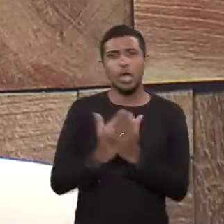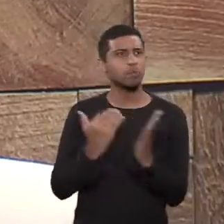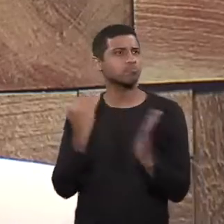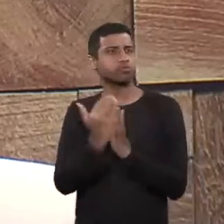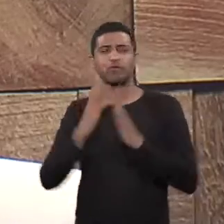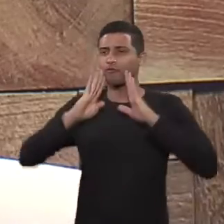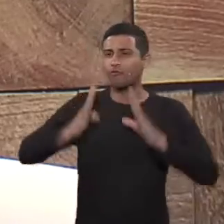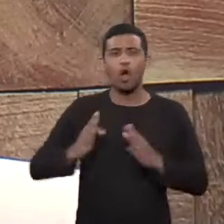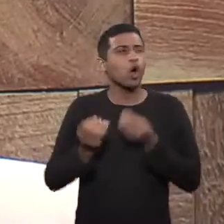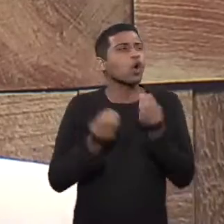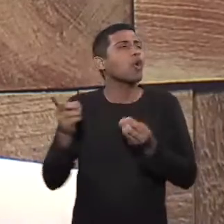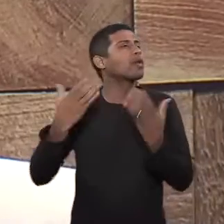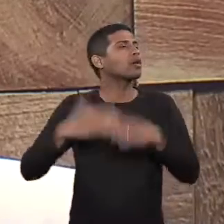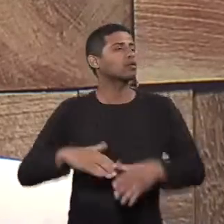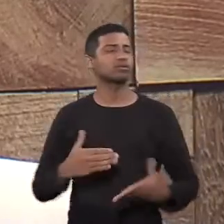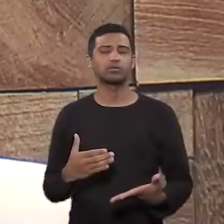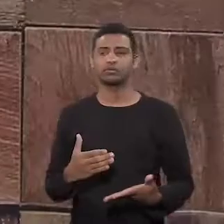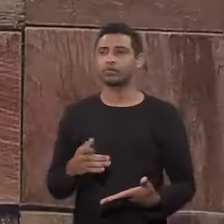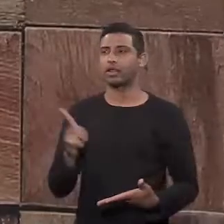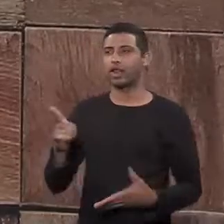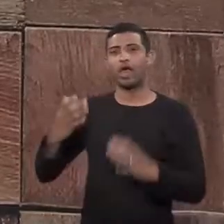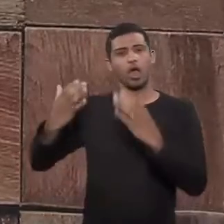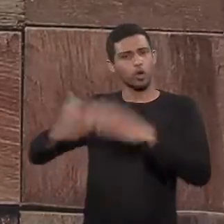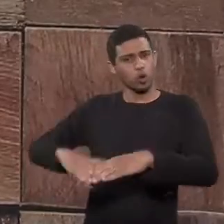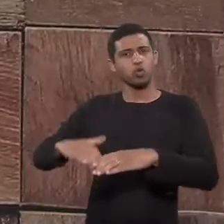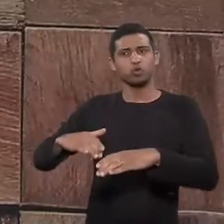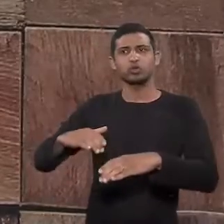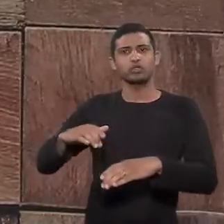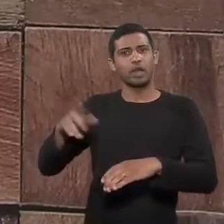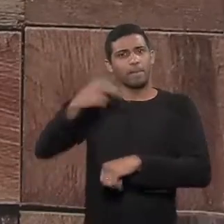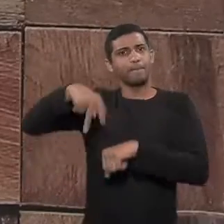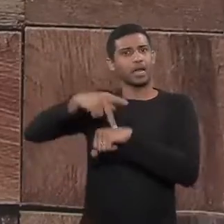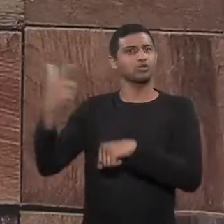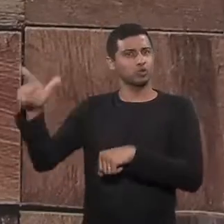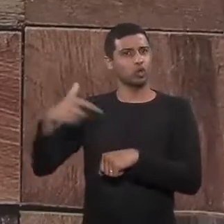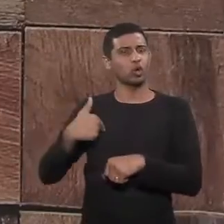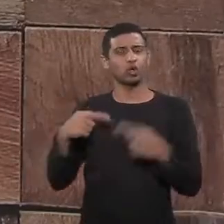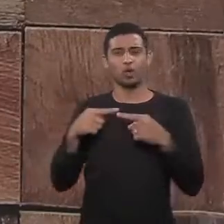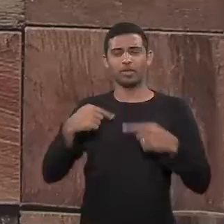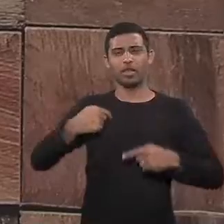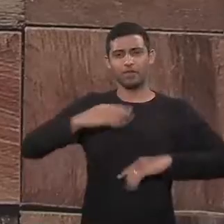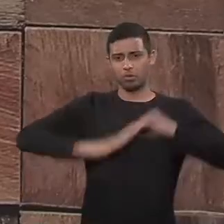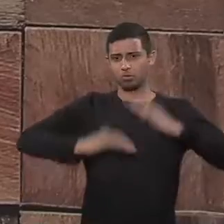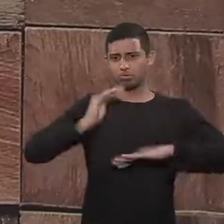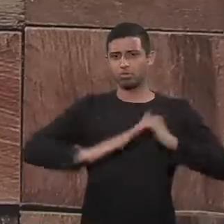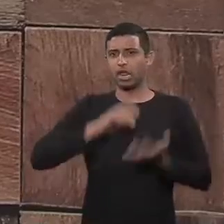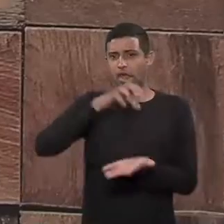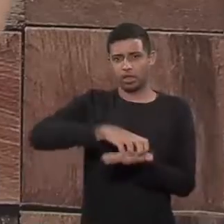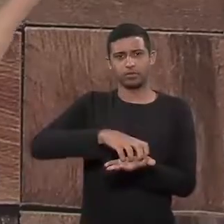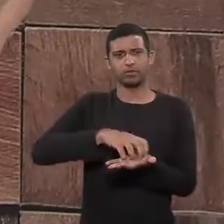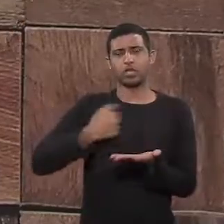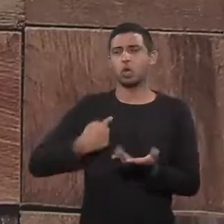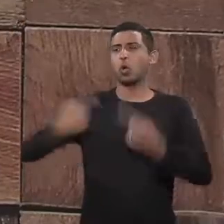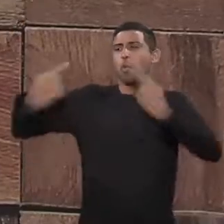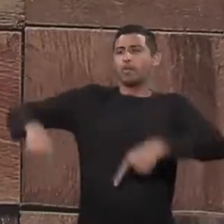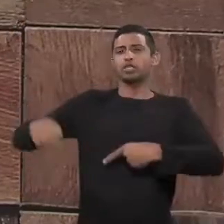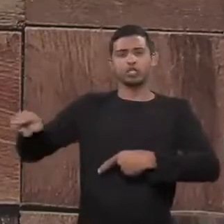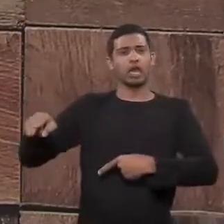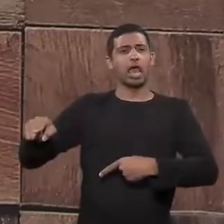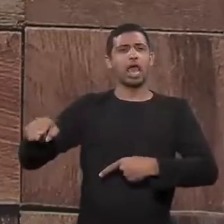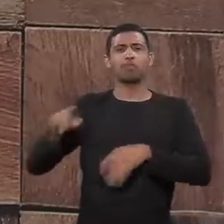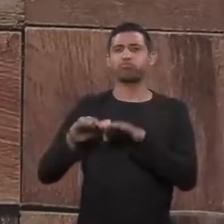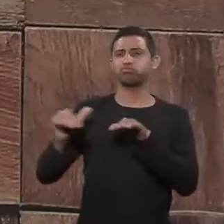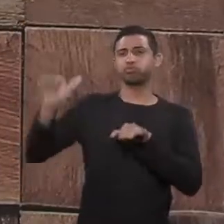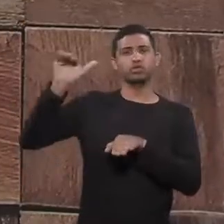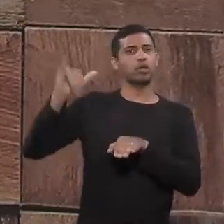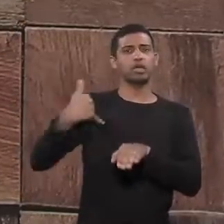daí para frente? Como é que foi? E que concurso foi esse? Foi um concurso a nível nacional, na minha categoria, ou seja, eu não estava competindo com